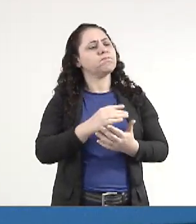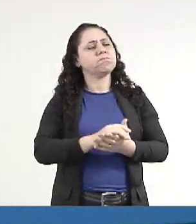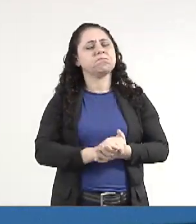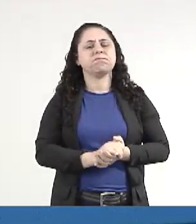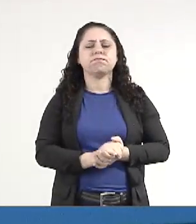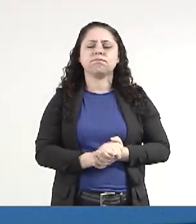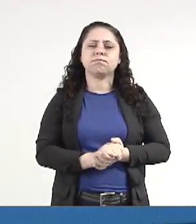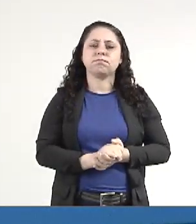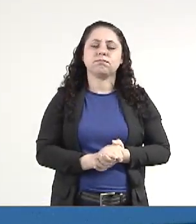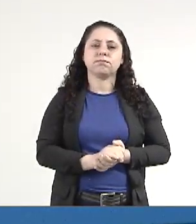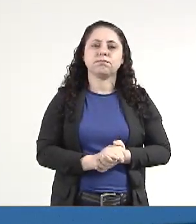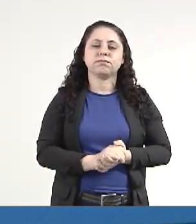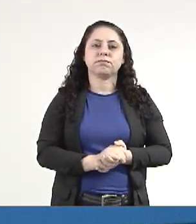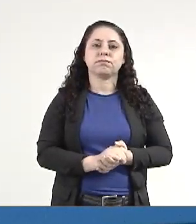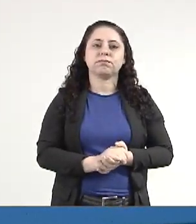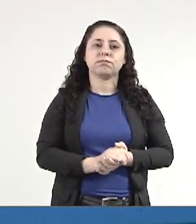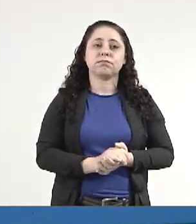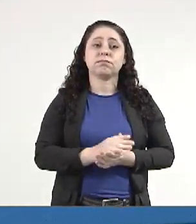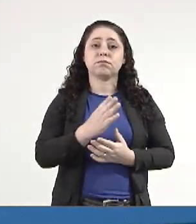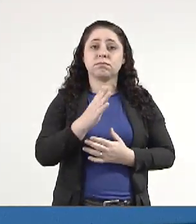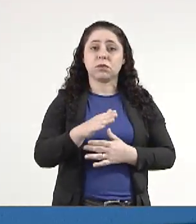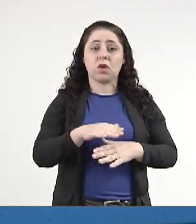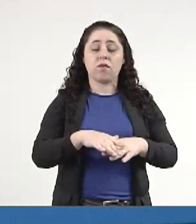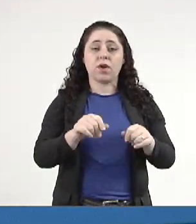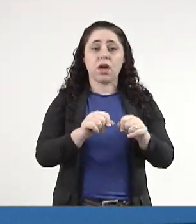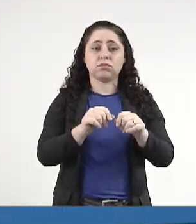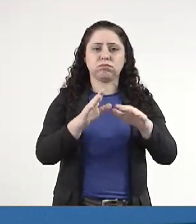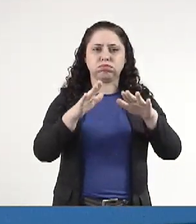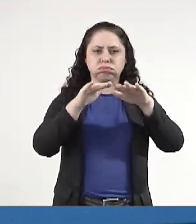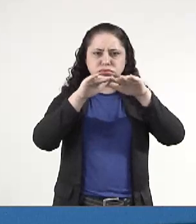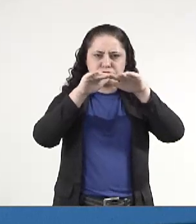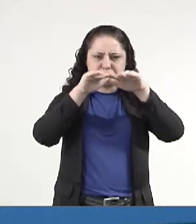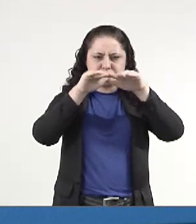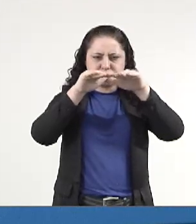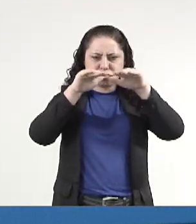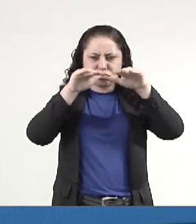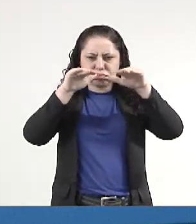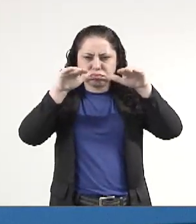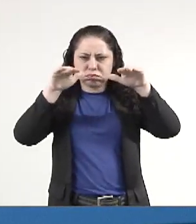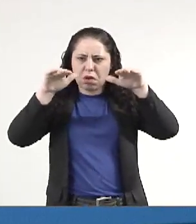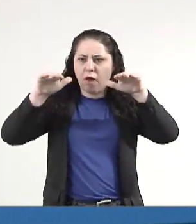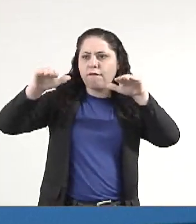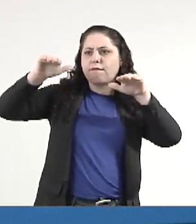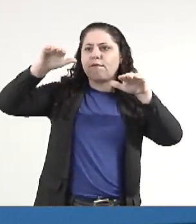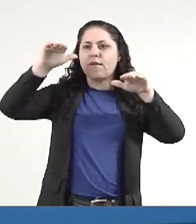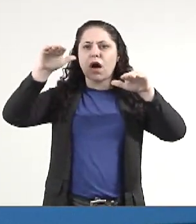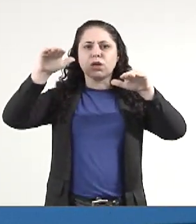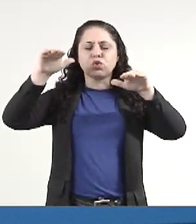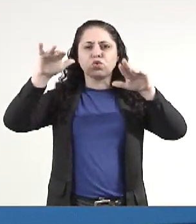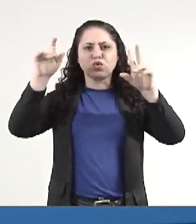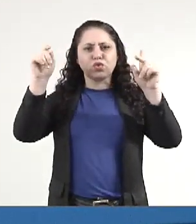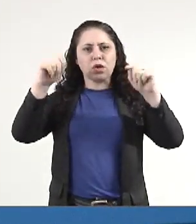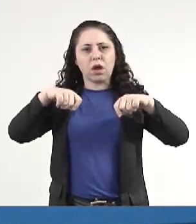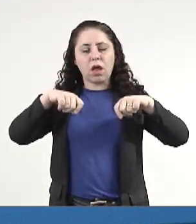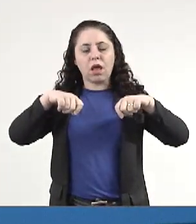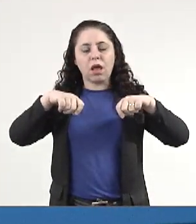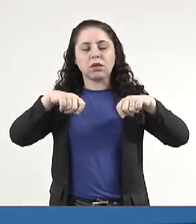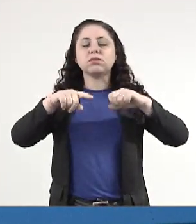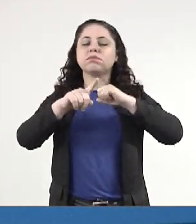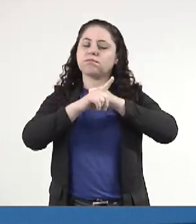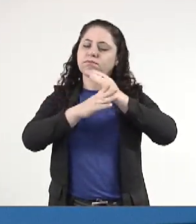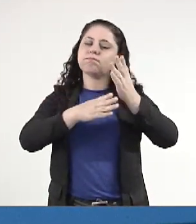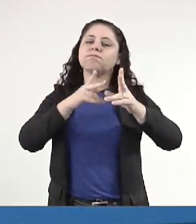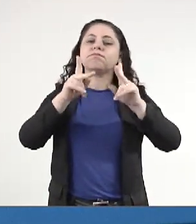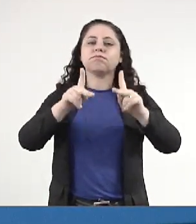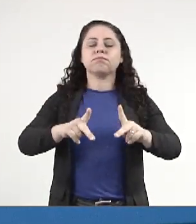Excelência. Vossa Excelência deixa a régua desse legislativo muito mais alta e atendendo, assim, a expectativa do